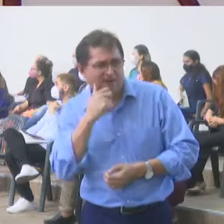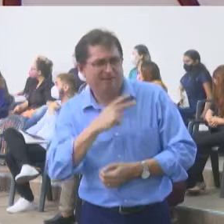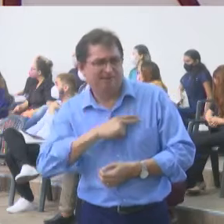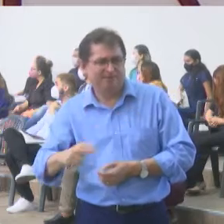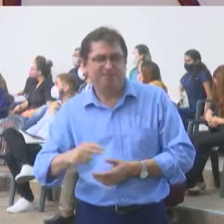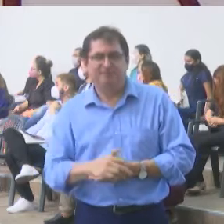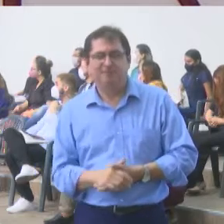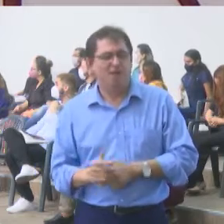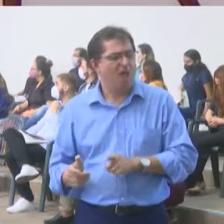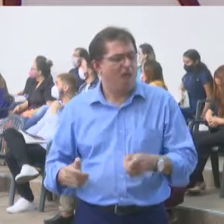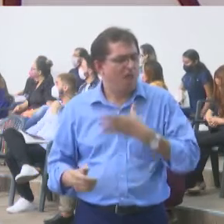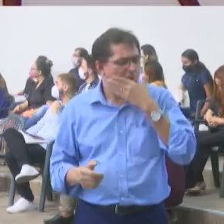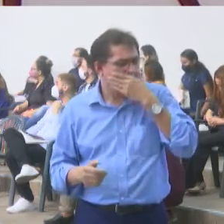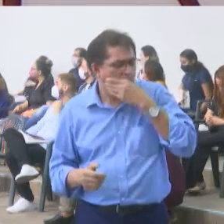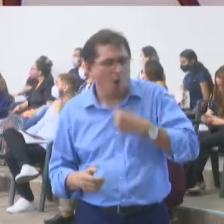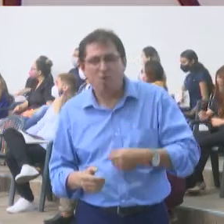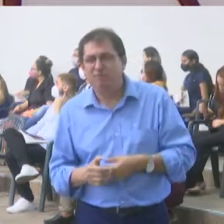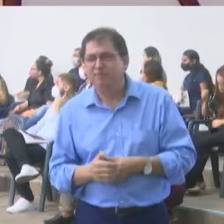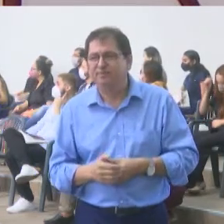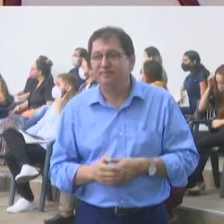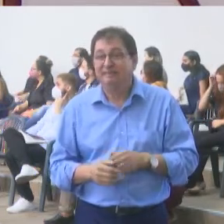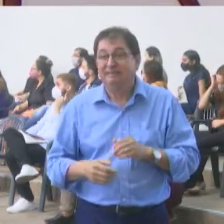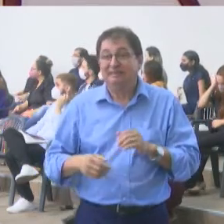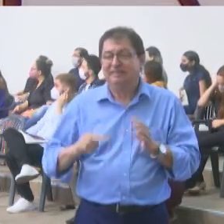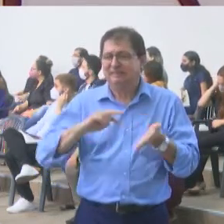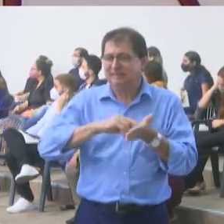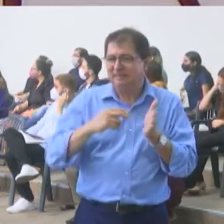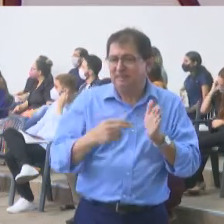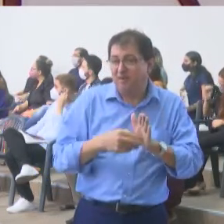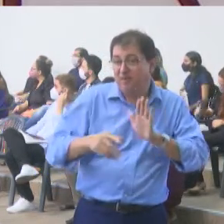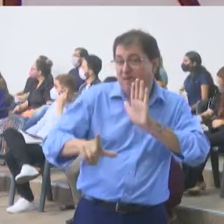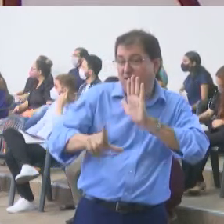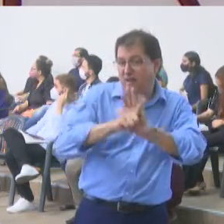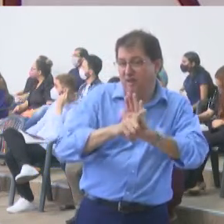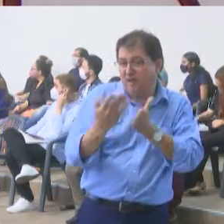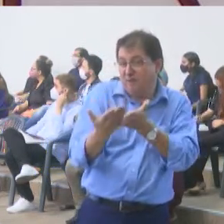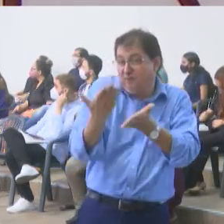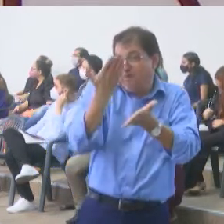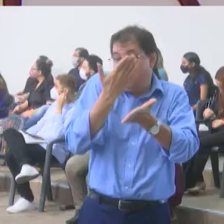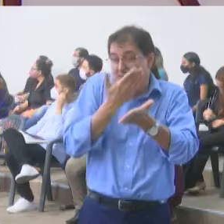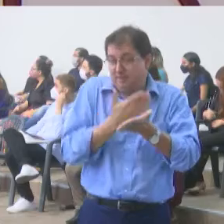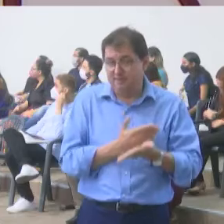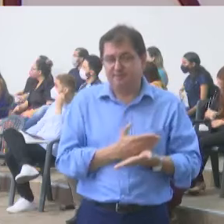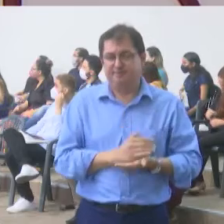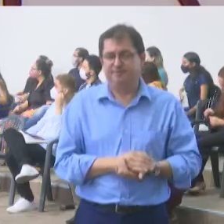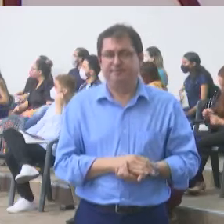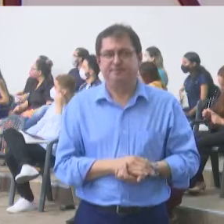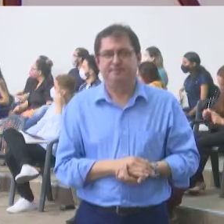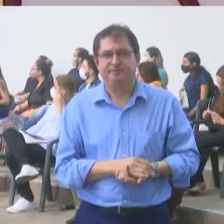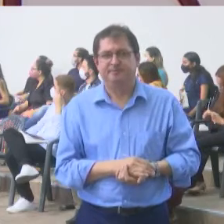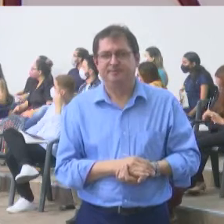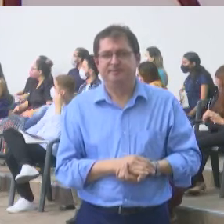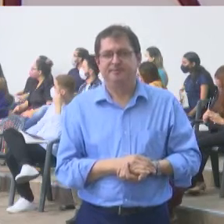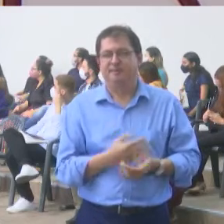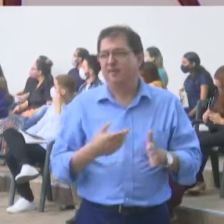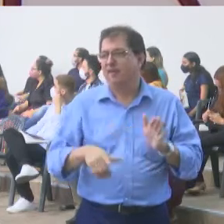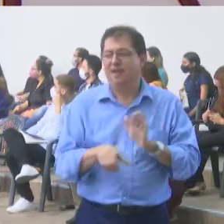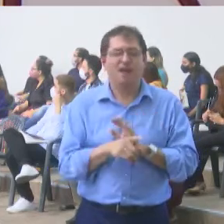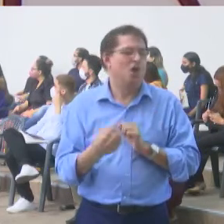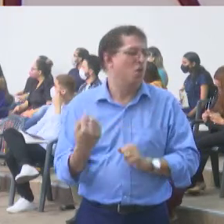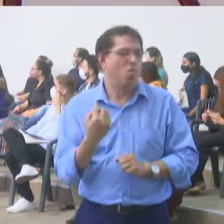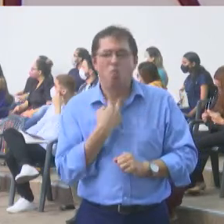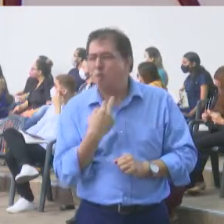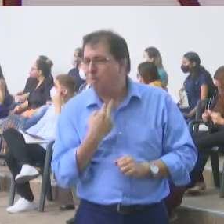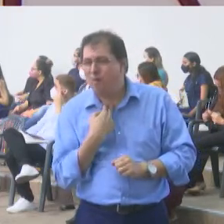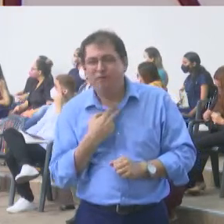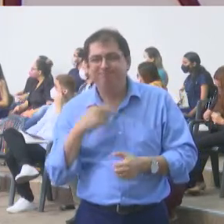o fulano de tal, o sulmano, representa a lei. Gente, a lei veio antes. A lei ela não resolve, a lei é incapaz de fazer o